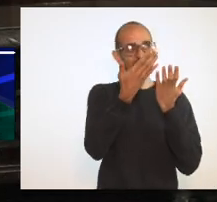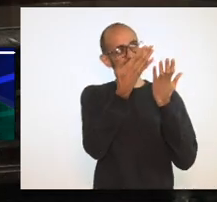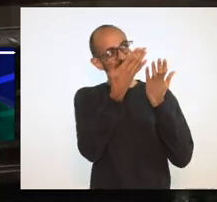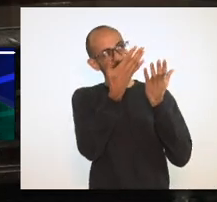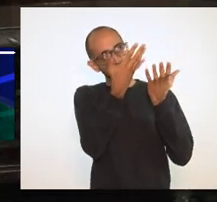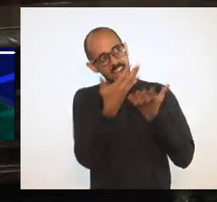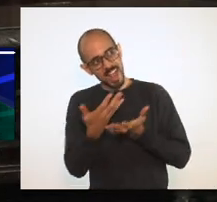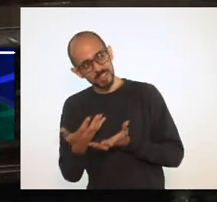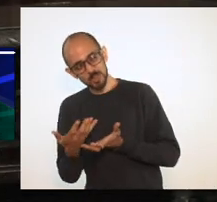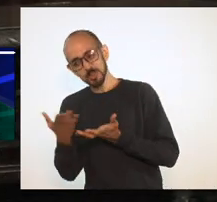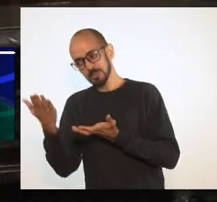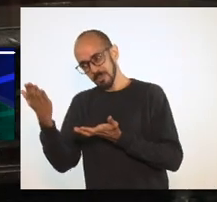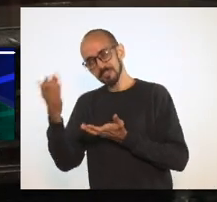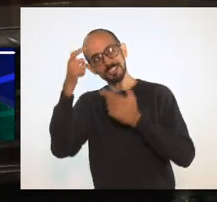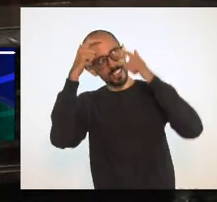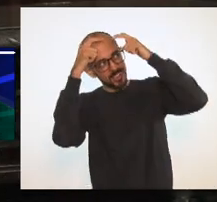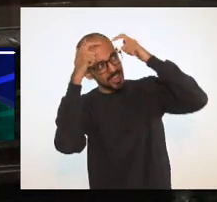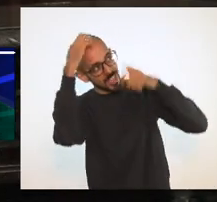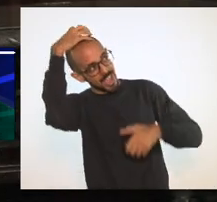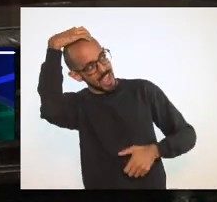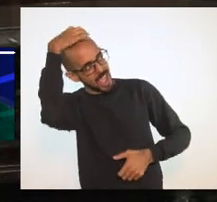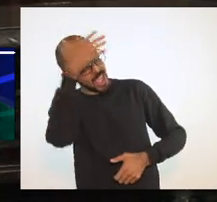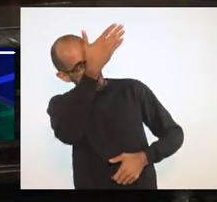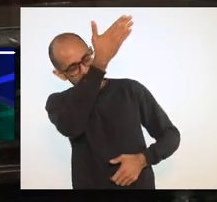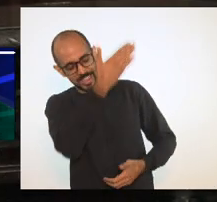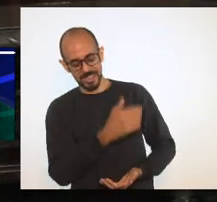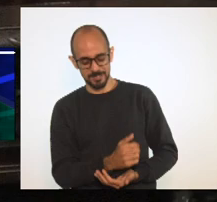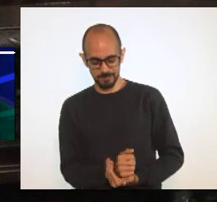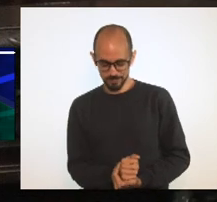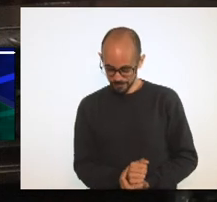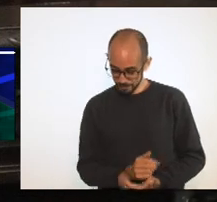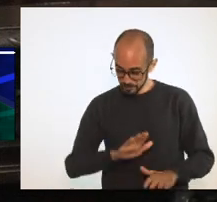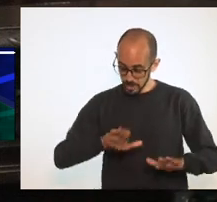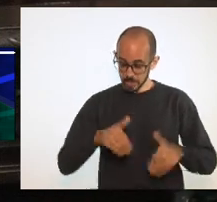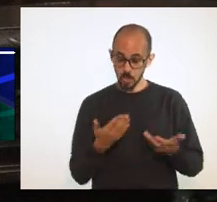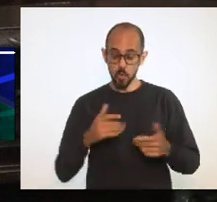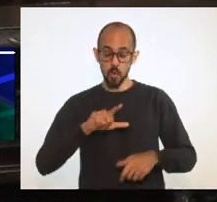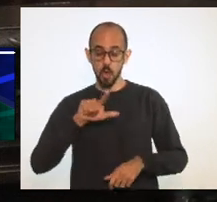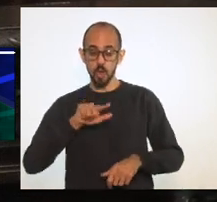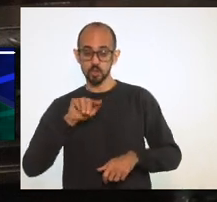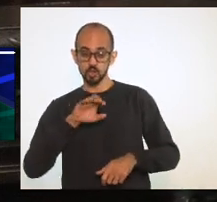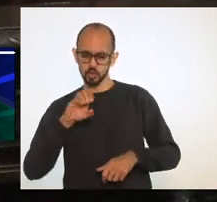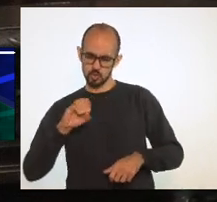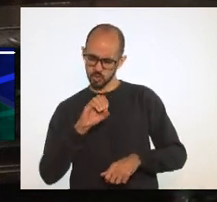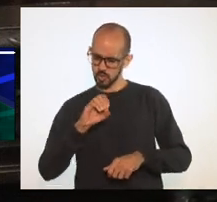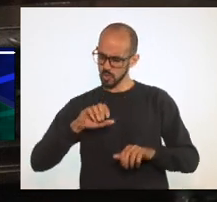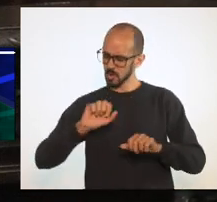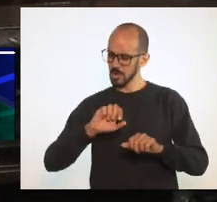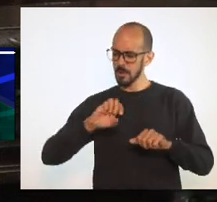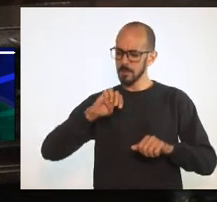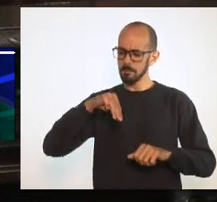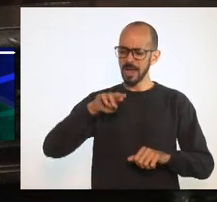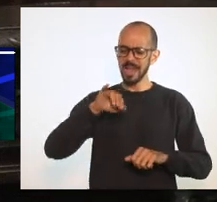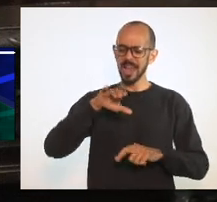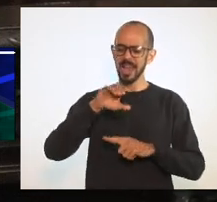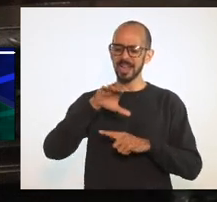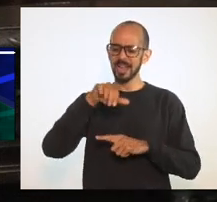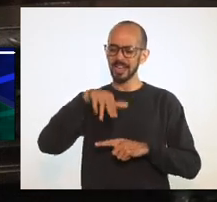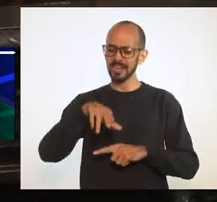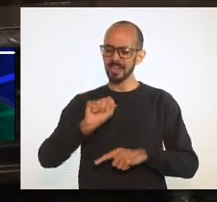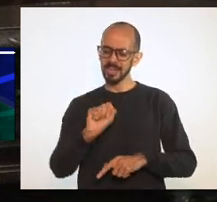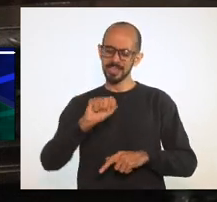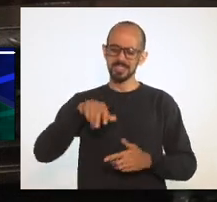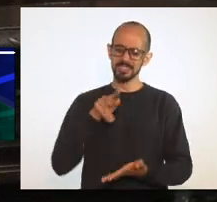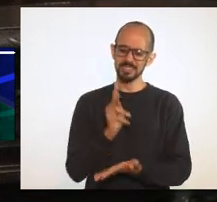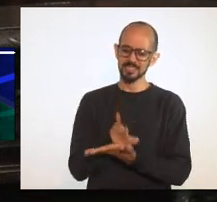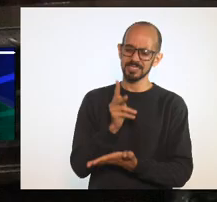seu posto, realeza. Não é? E é claro, Maracanã será sempre chamado de Maracanã, Engenhão será Engenhão, Pacaembu é